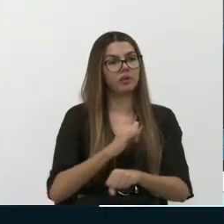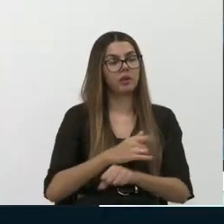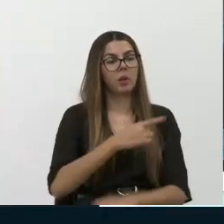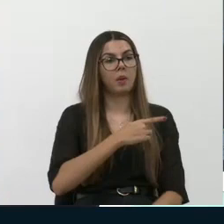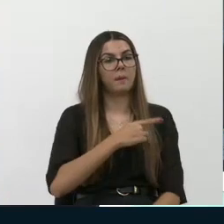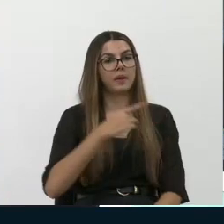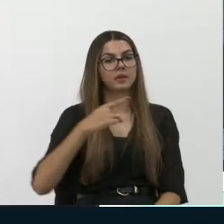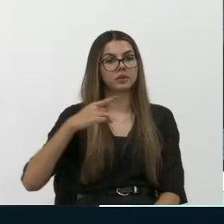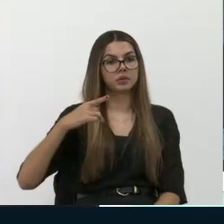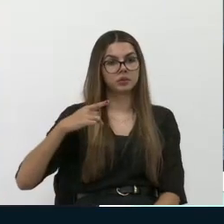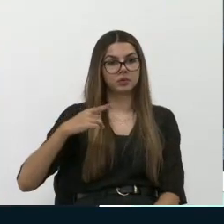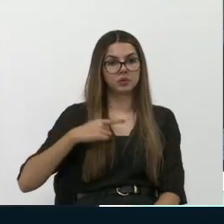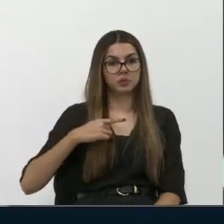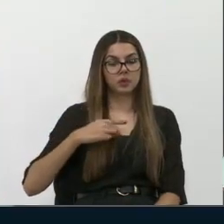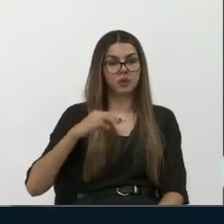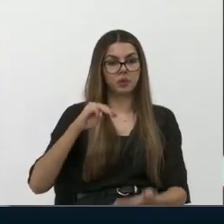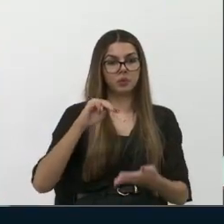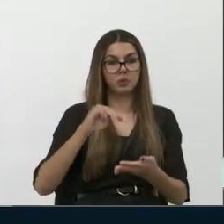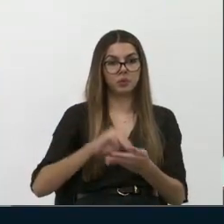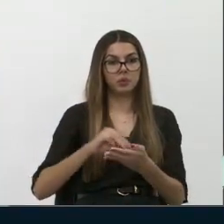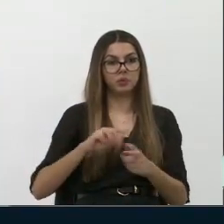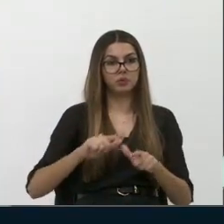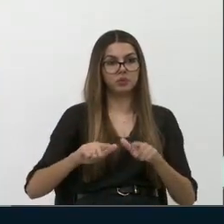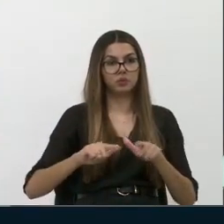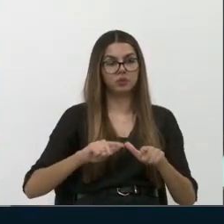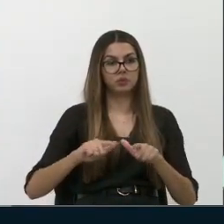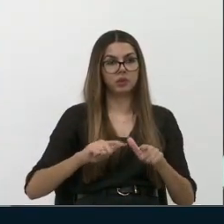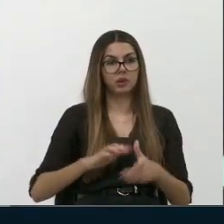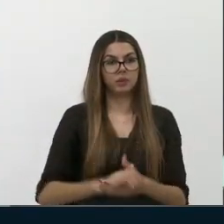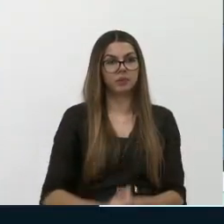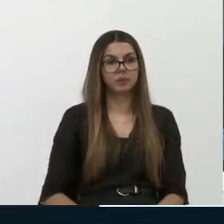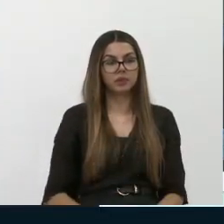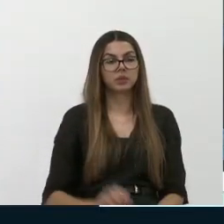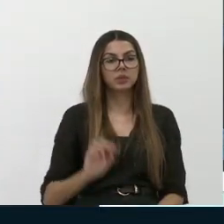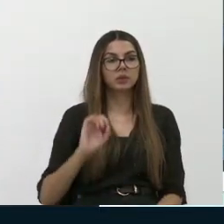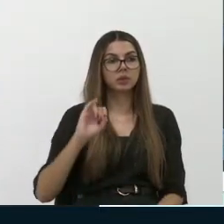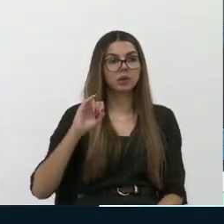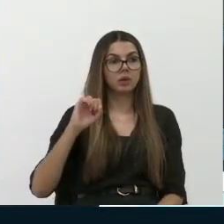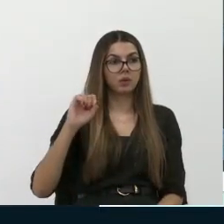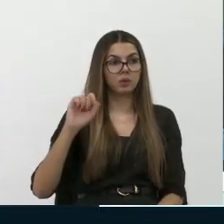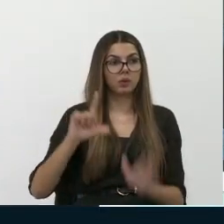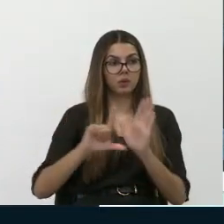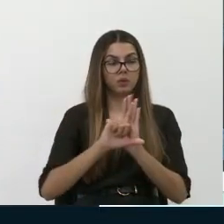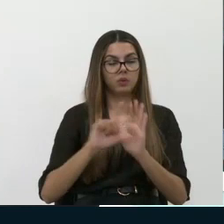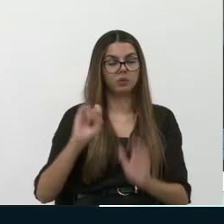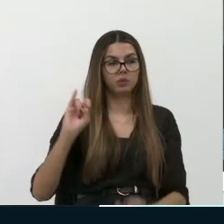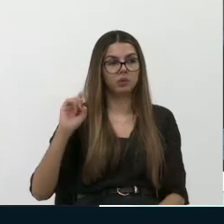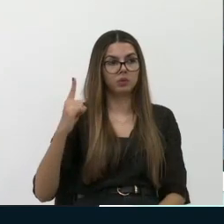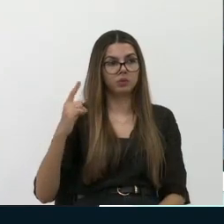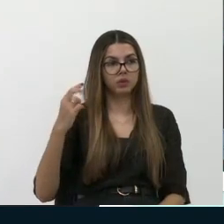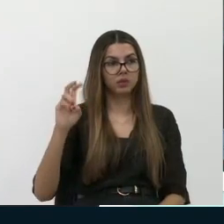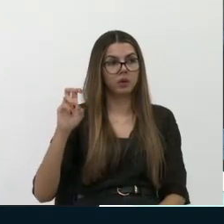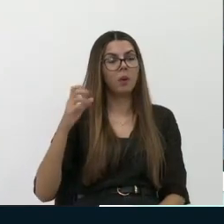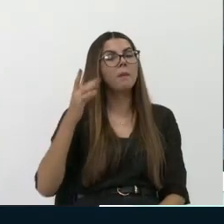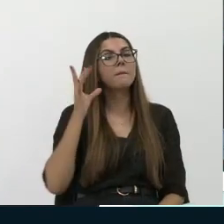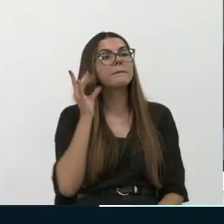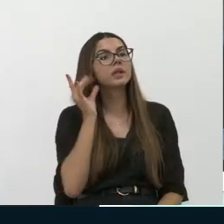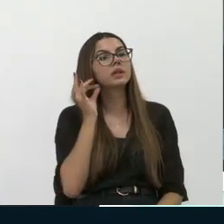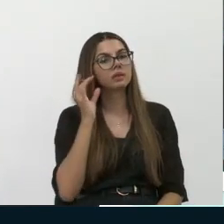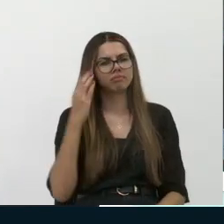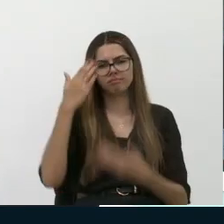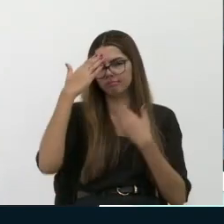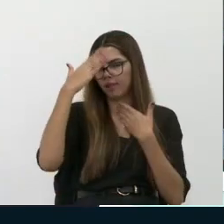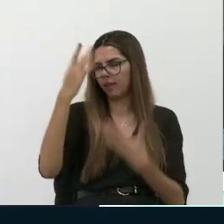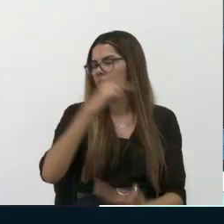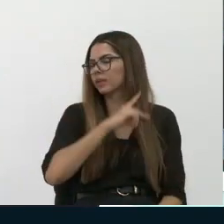vereador pastor Anistaldo, por motivo partidário. Registrado. Pelo artigo 151, vereador Maurício Brinquinho. Obrigado, presidente.